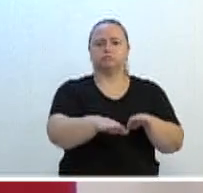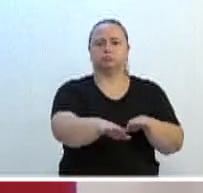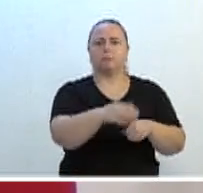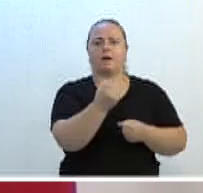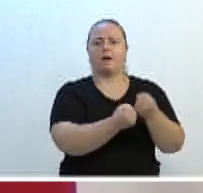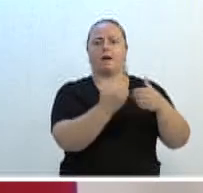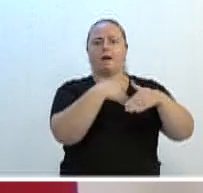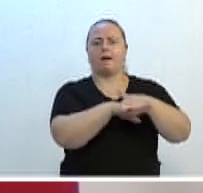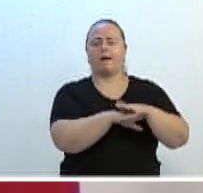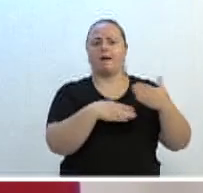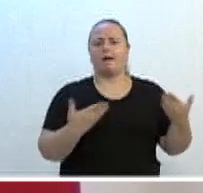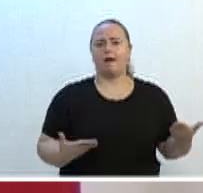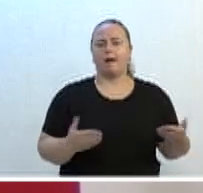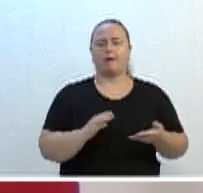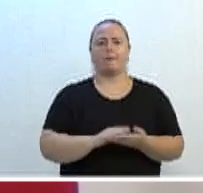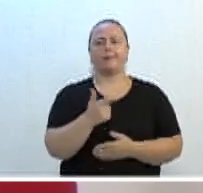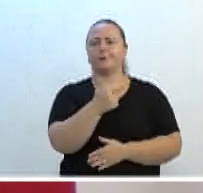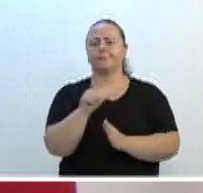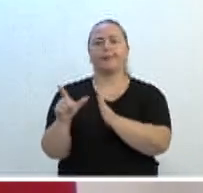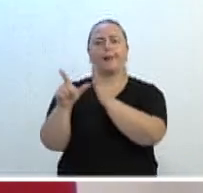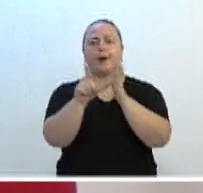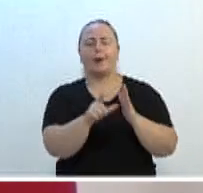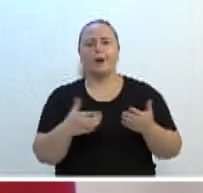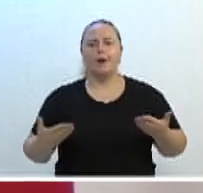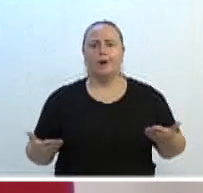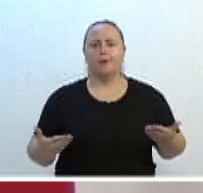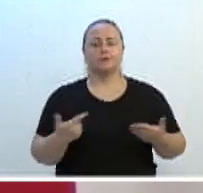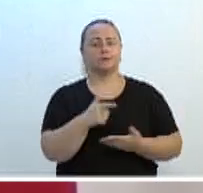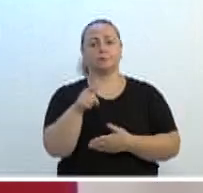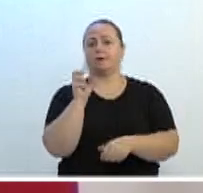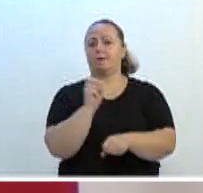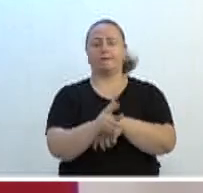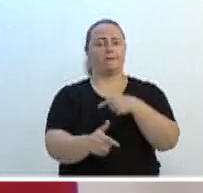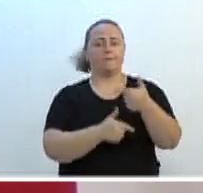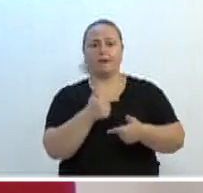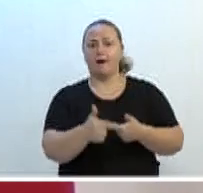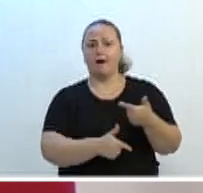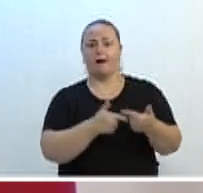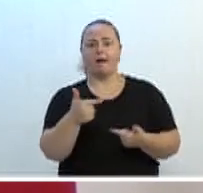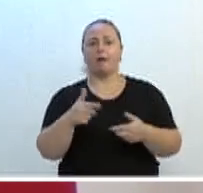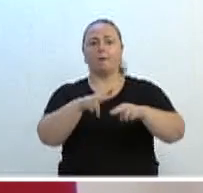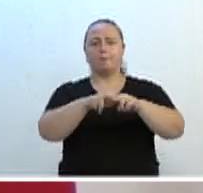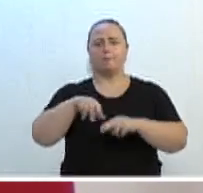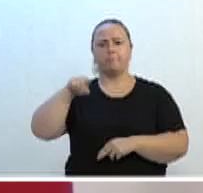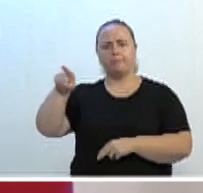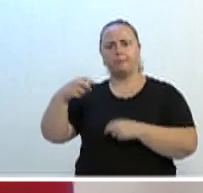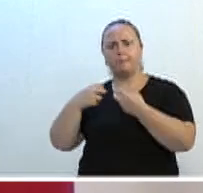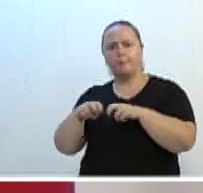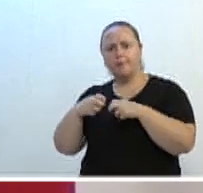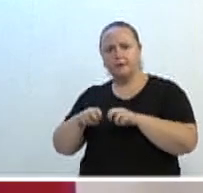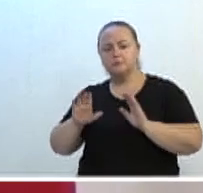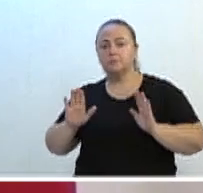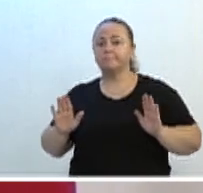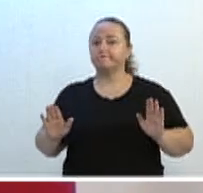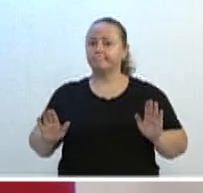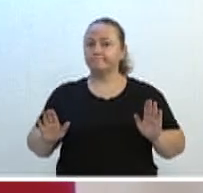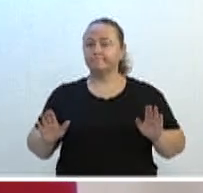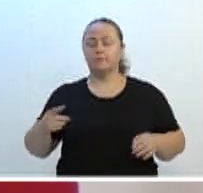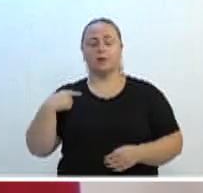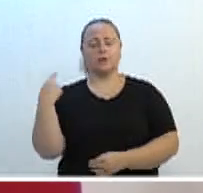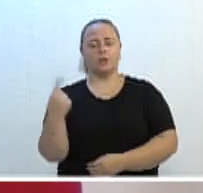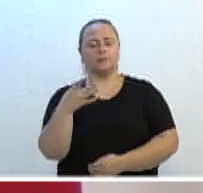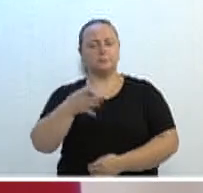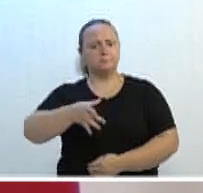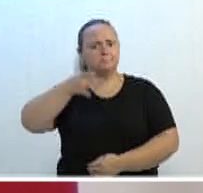inviabilizando renda, inviabilizando emprego na nossa cidade. Nós temos uma realidade diferente de